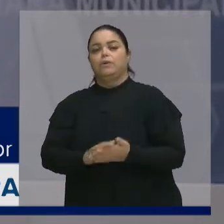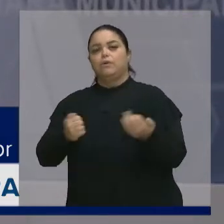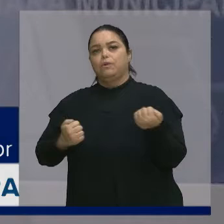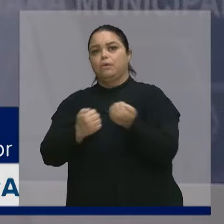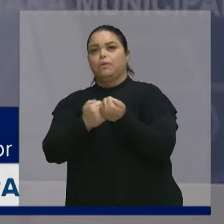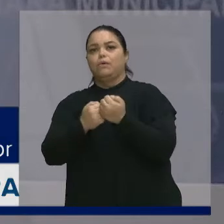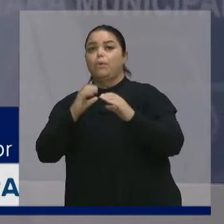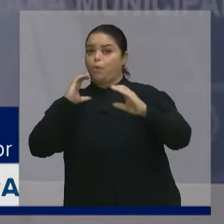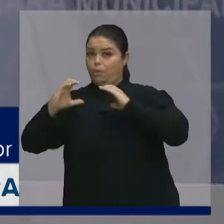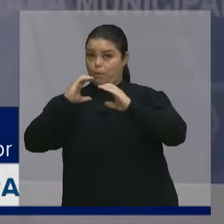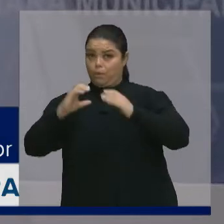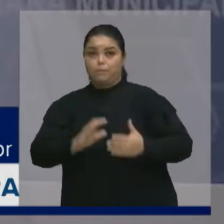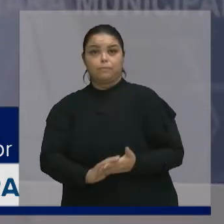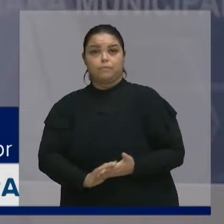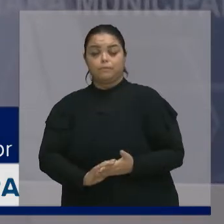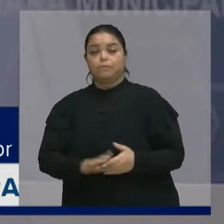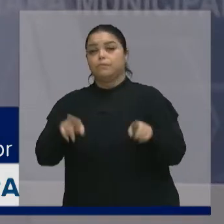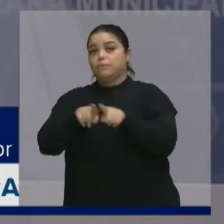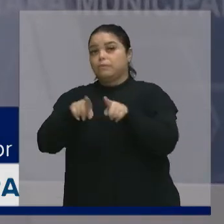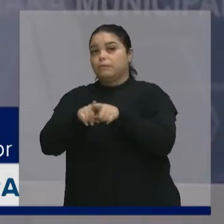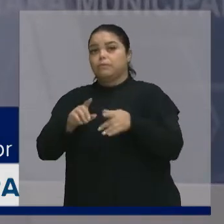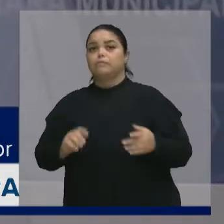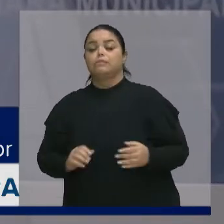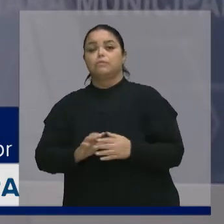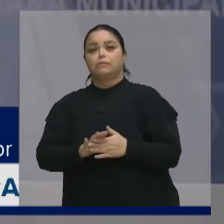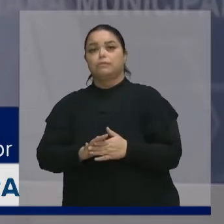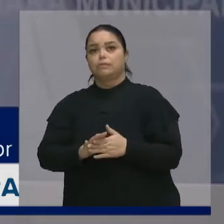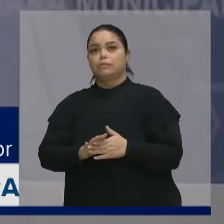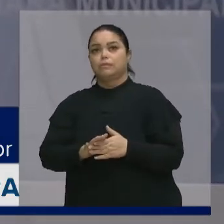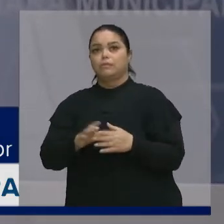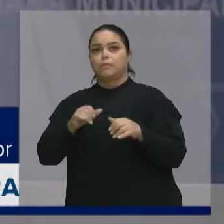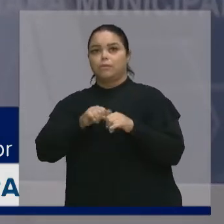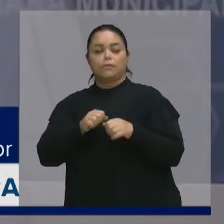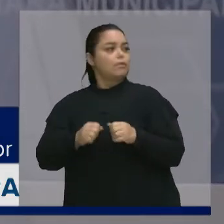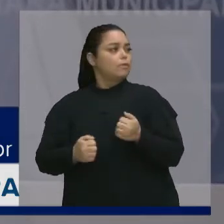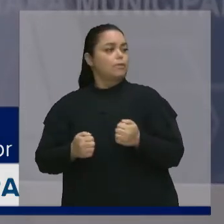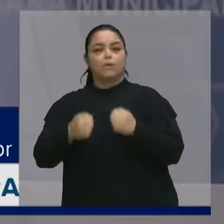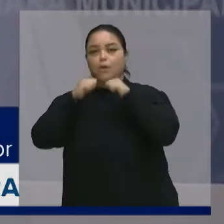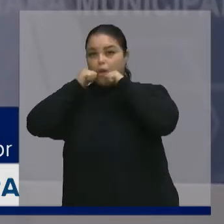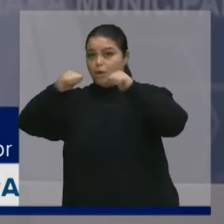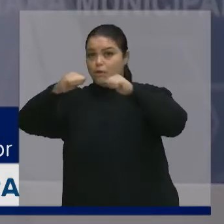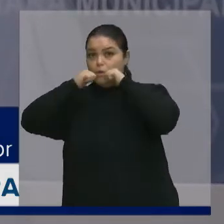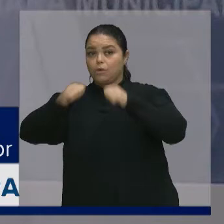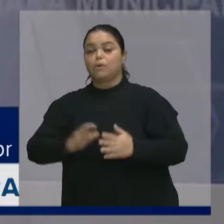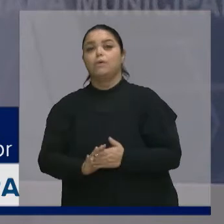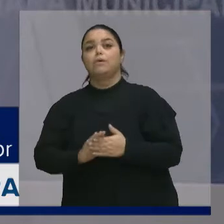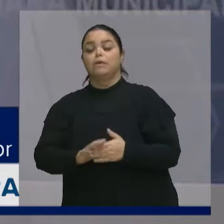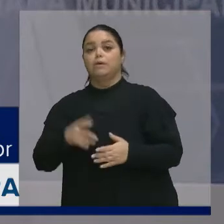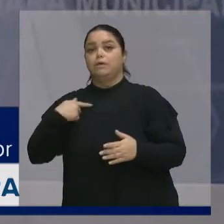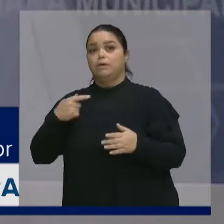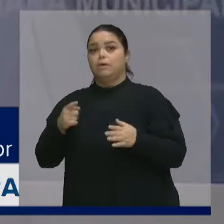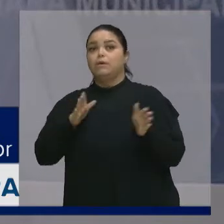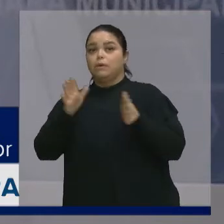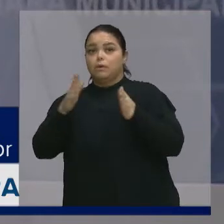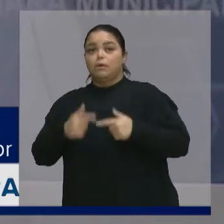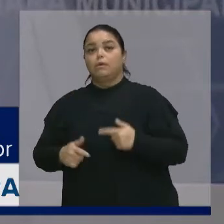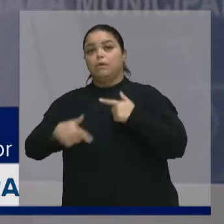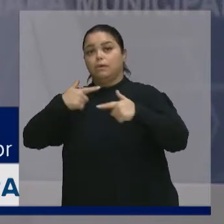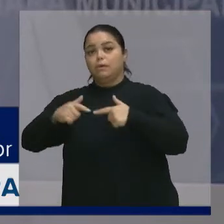comunicação. Também atuou na área de marketing. Durante esse período de trabalho no